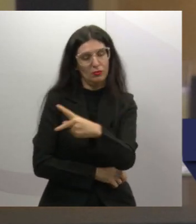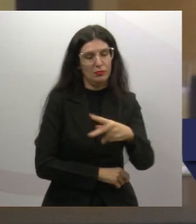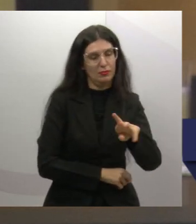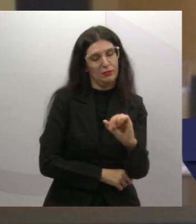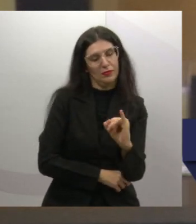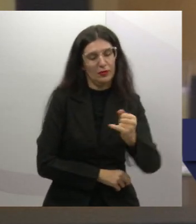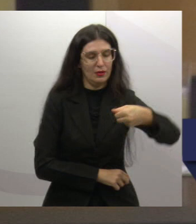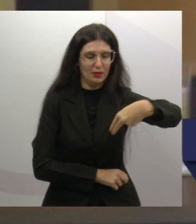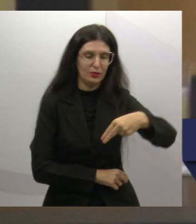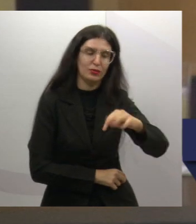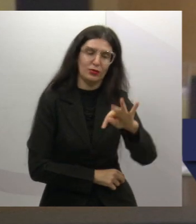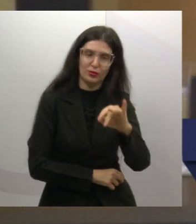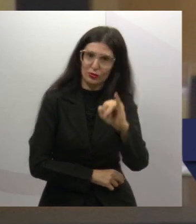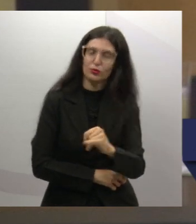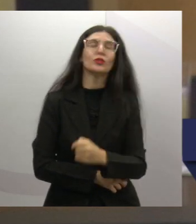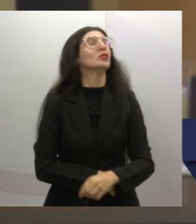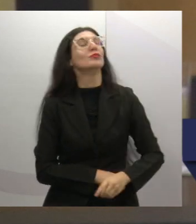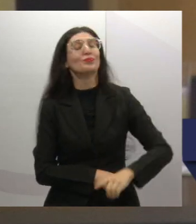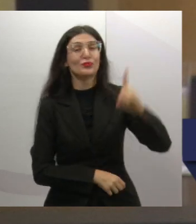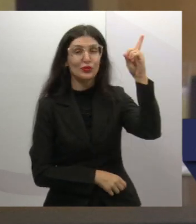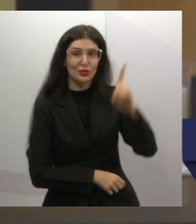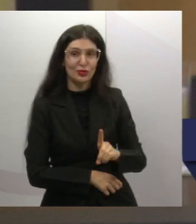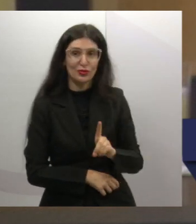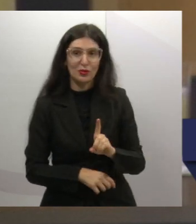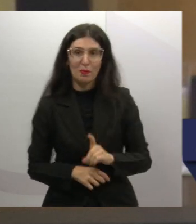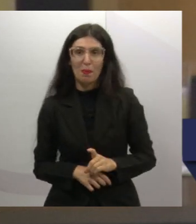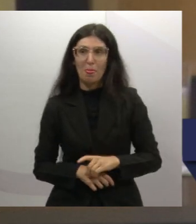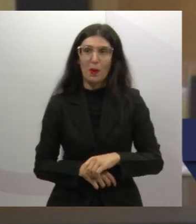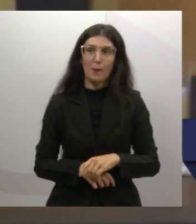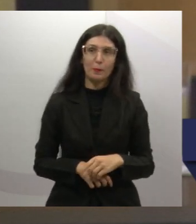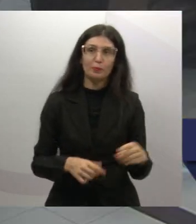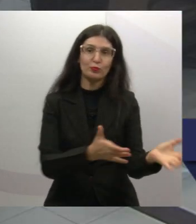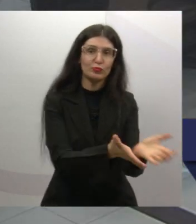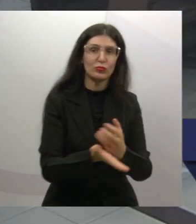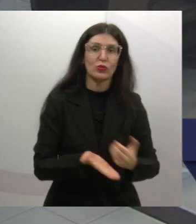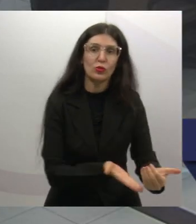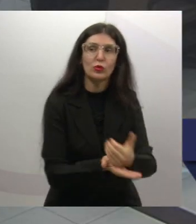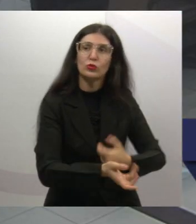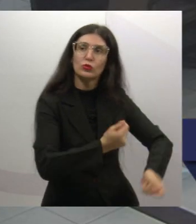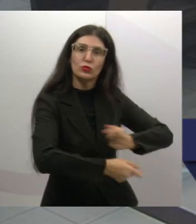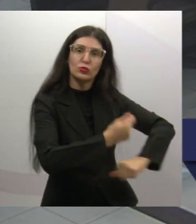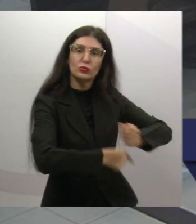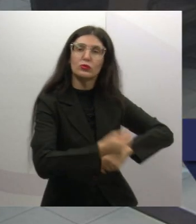senhor Reinaldo Priante, diretor de Finanças, para iniciar a sua apresentação.